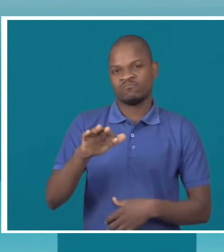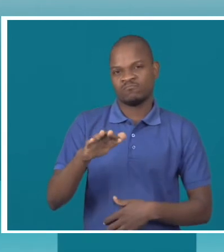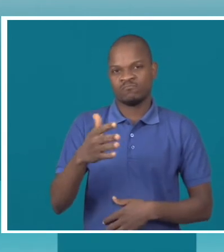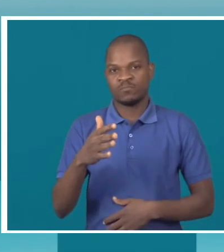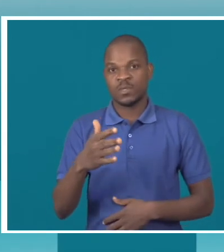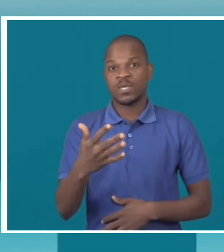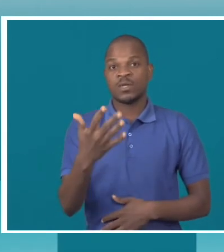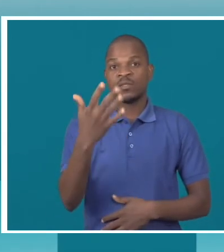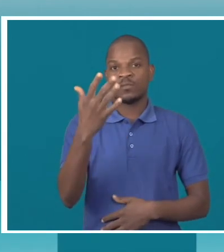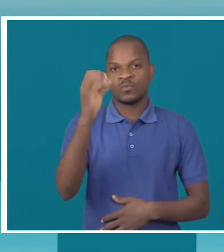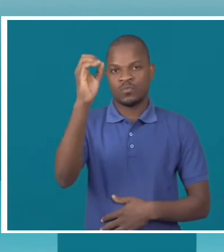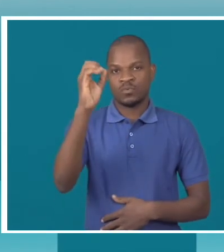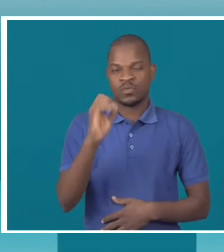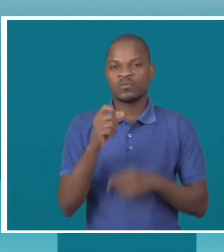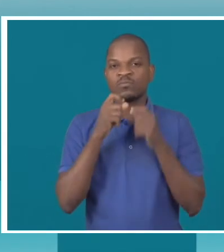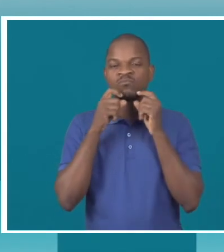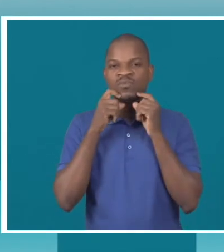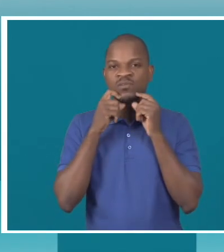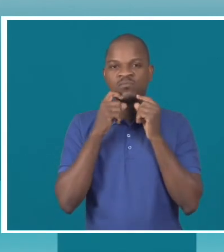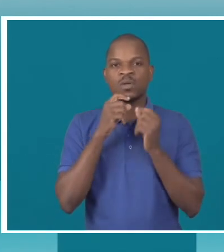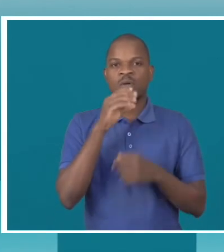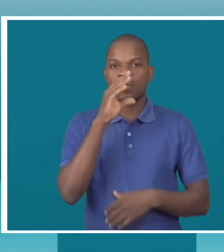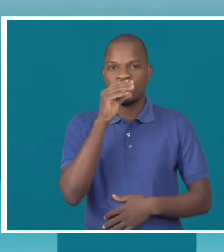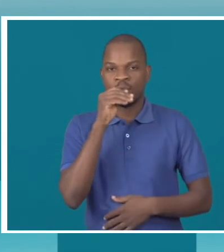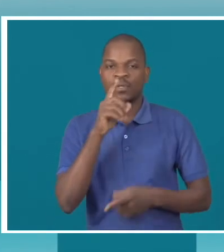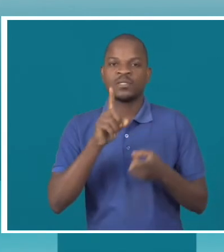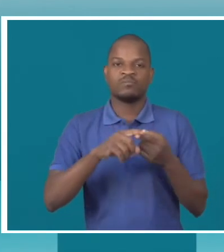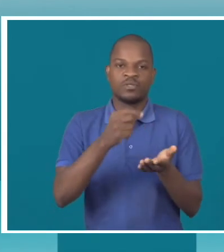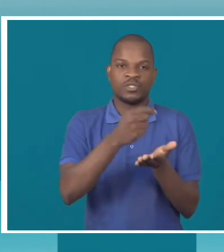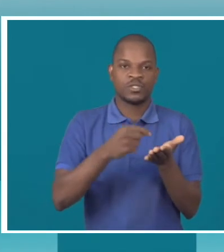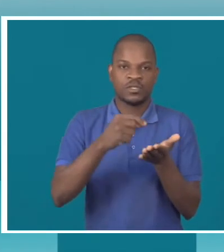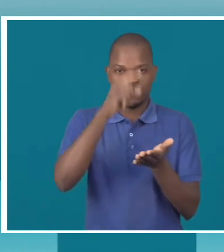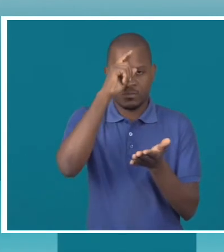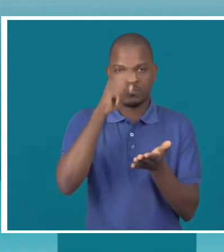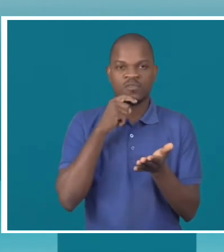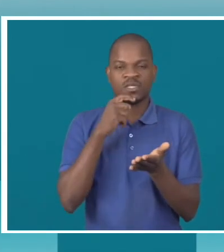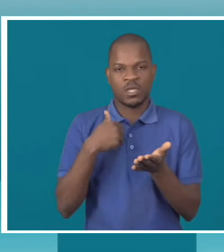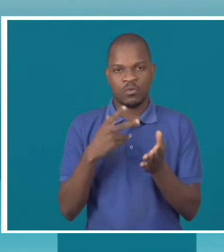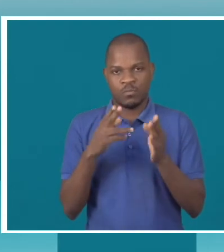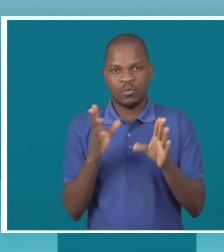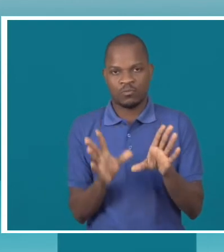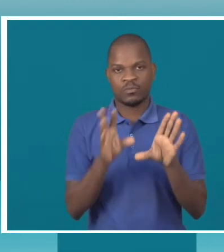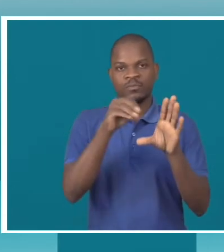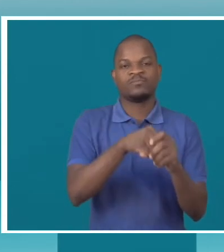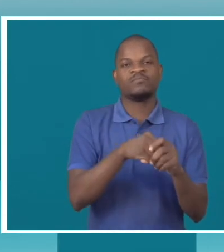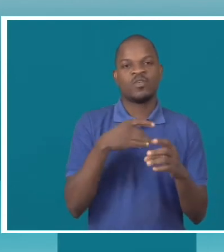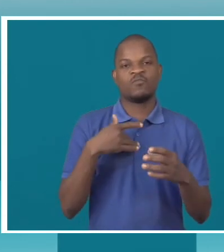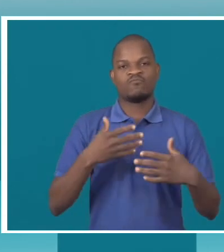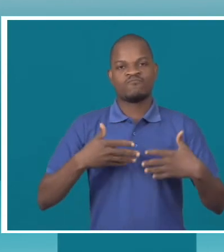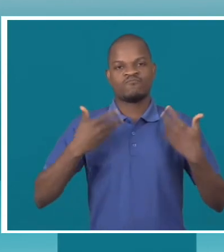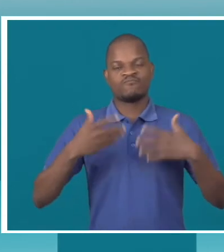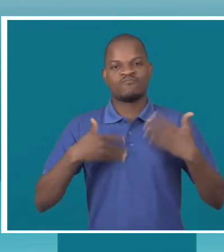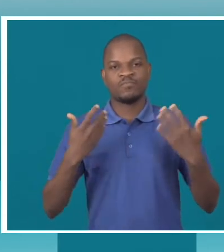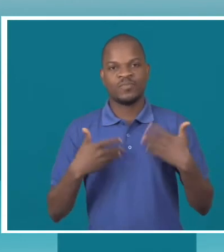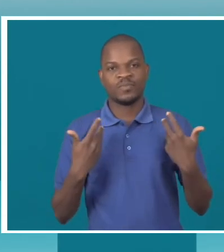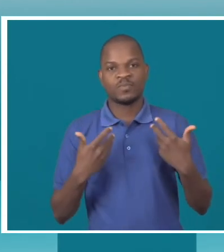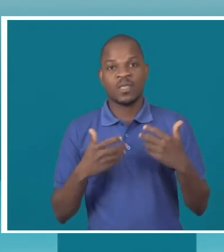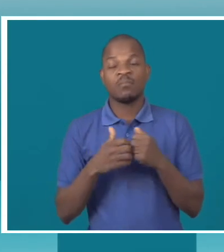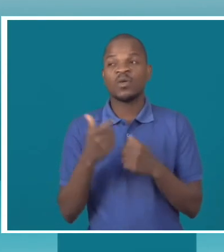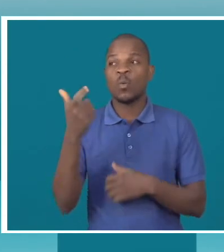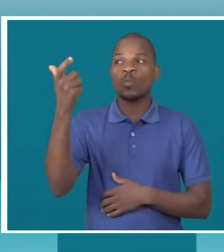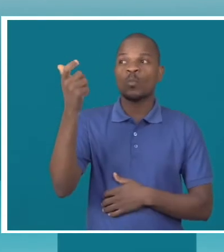dos moçambicanos falam e escrevem corretamente a língua portuguesa, eu sou um deles. Gabo-me